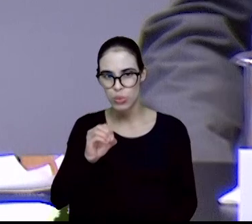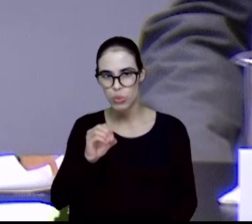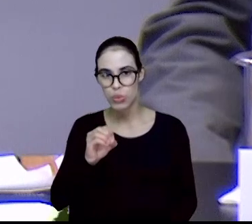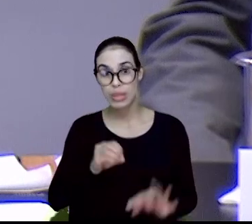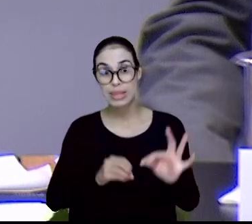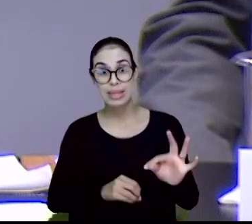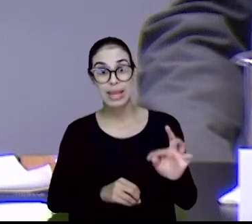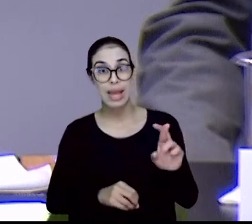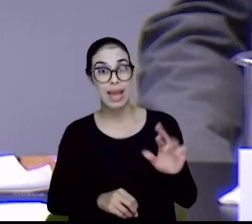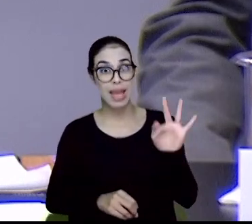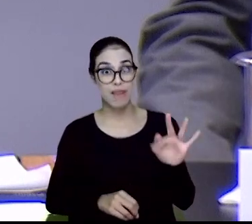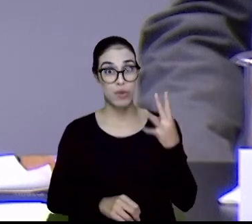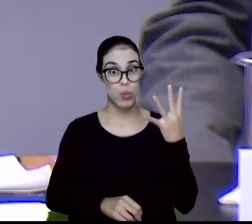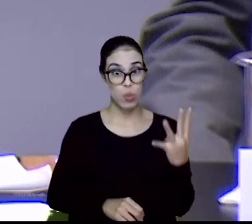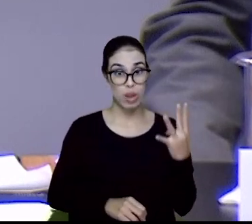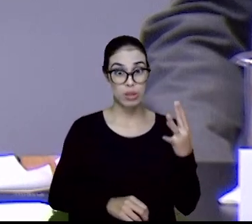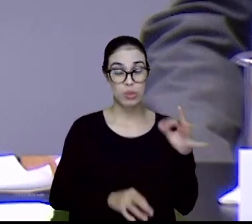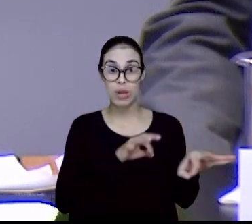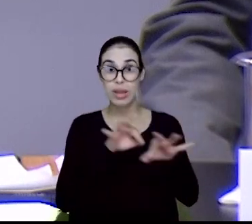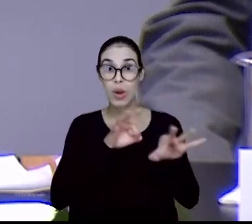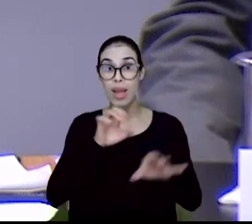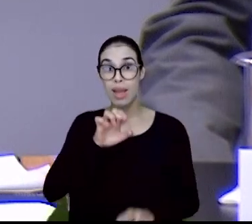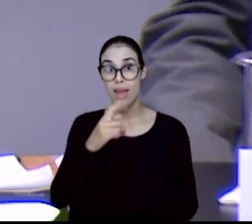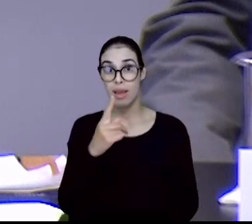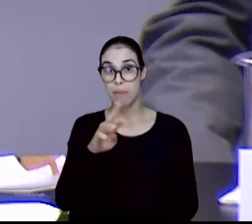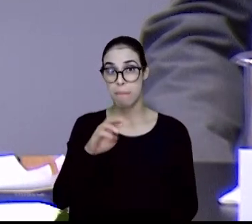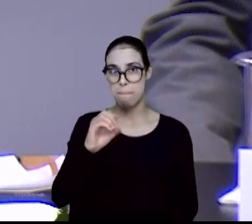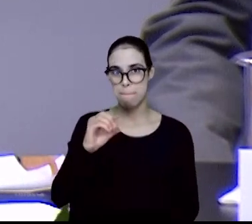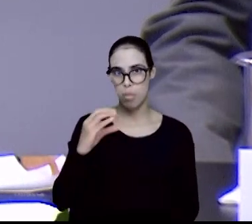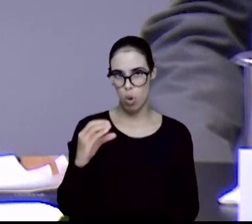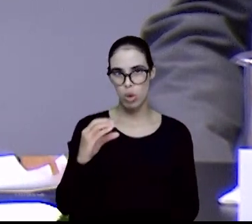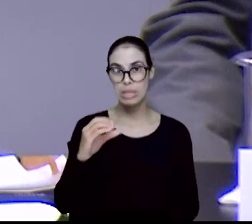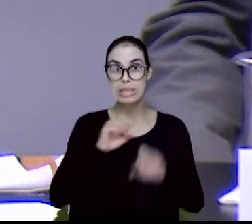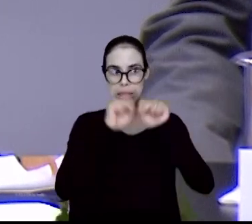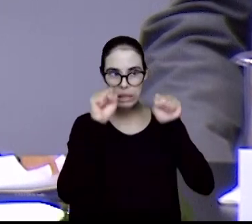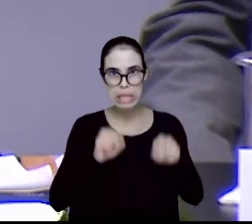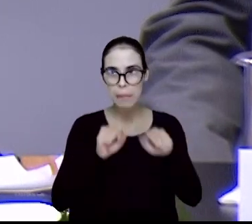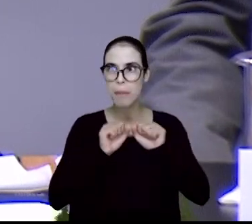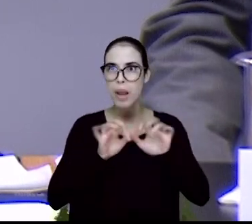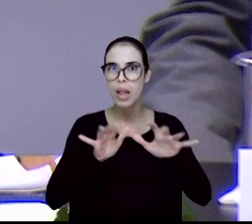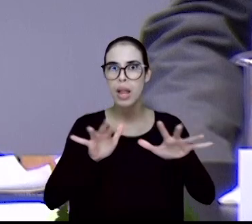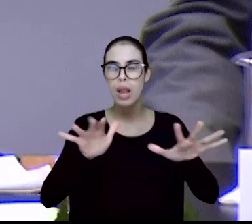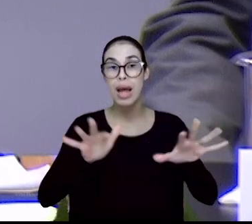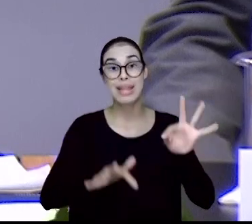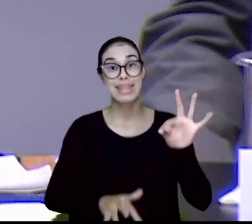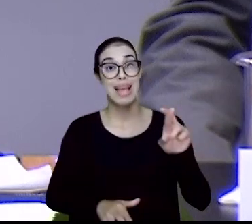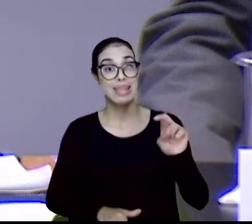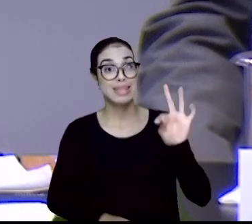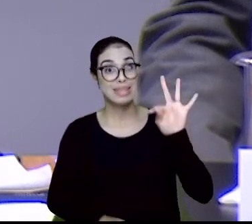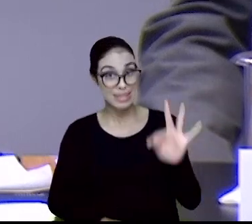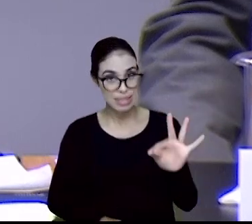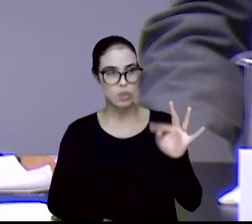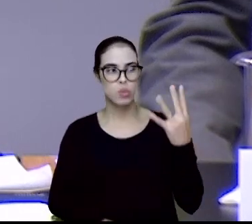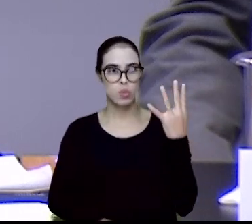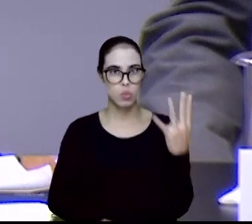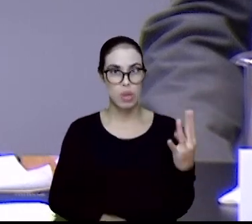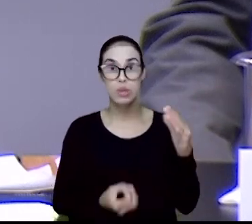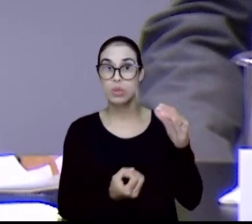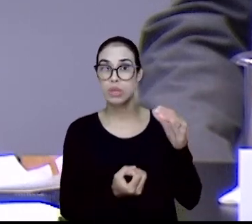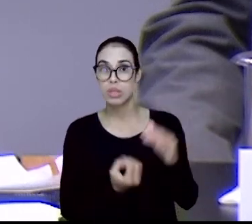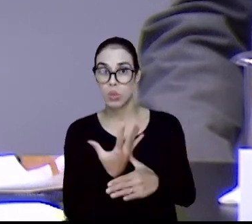TRF4 desenvolveu o EPROC, que é o sistema que tem se difundido, mas o TRT4 está desenvolvendo um